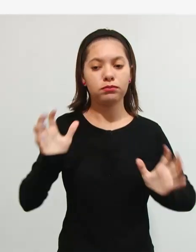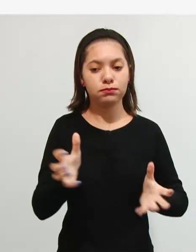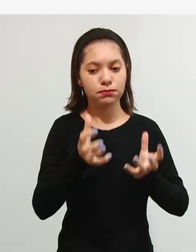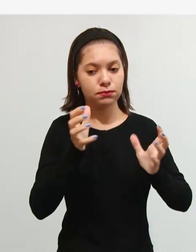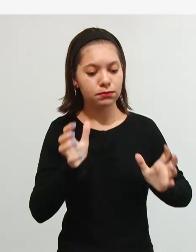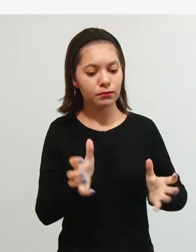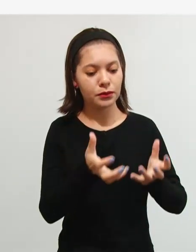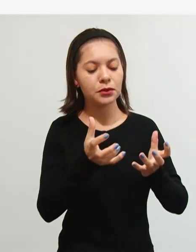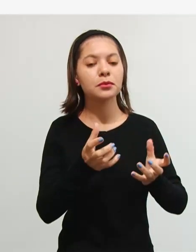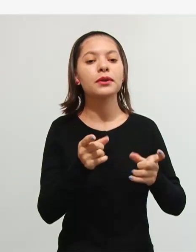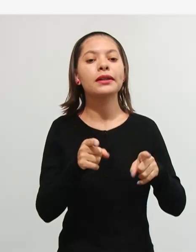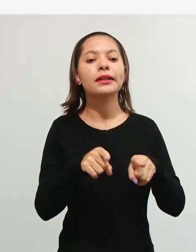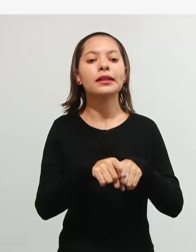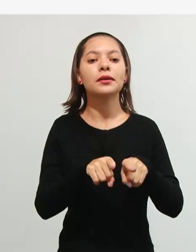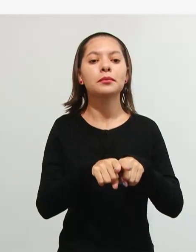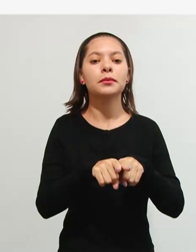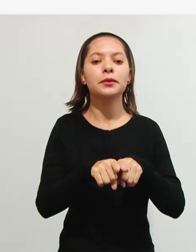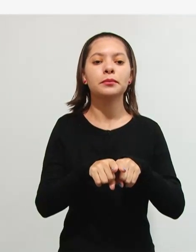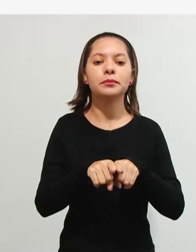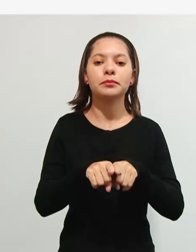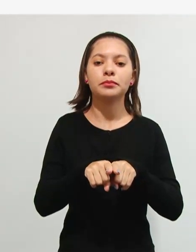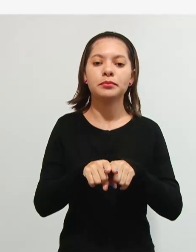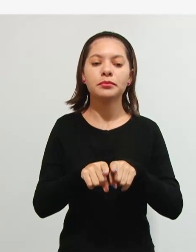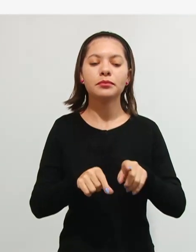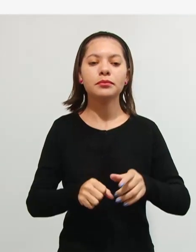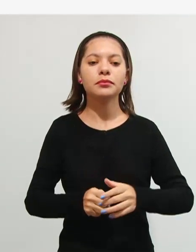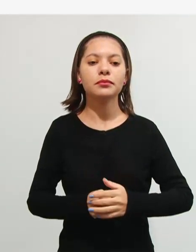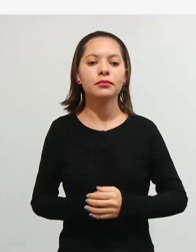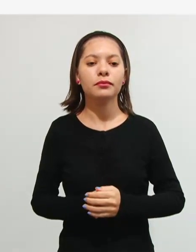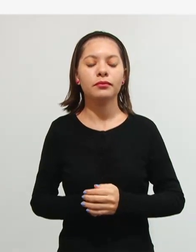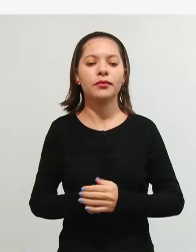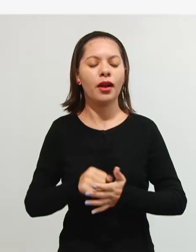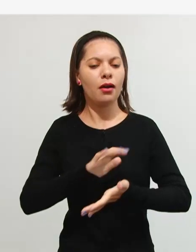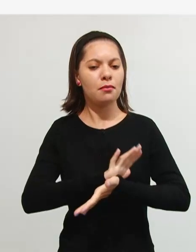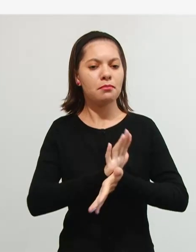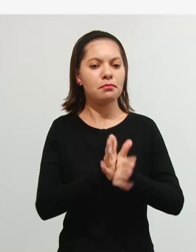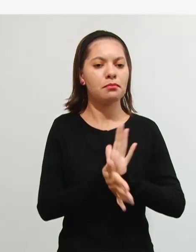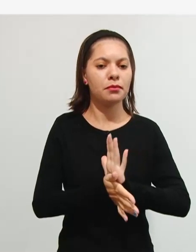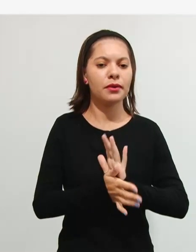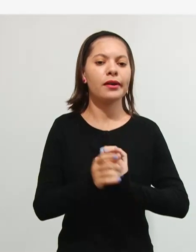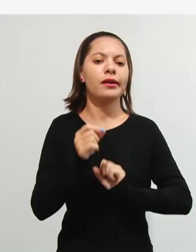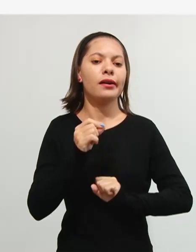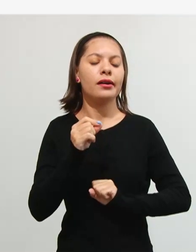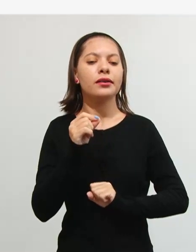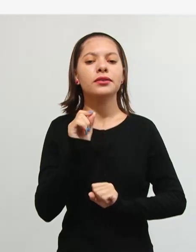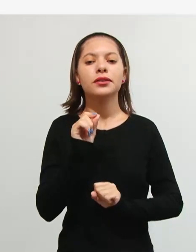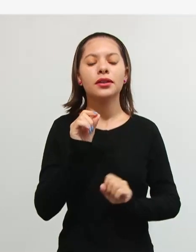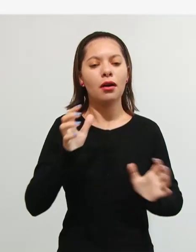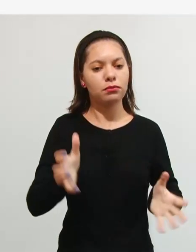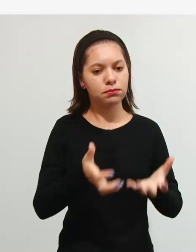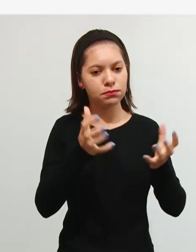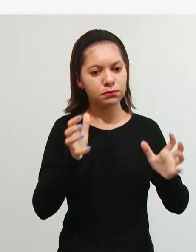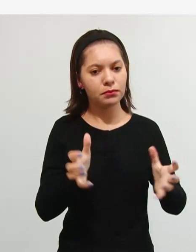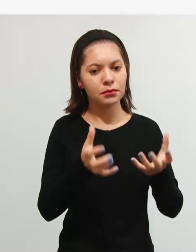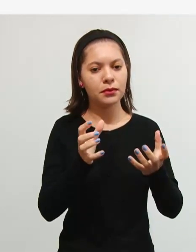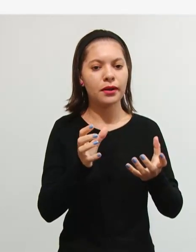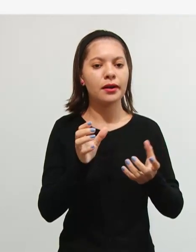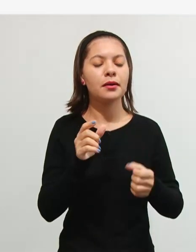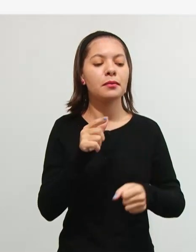estímulo e estimular ou reprimir. Então, basicamente, eu tinha que estimular ou reprimir para que o